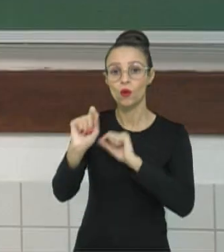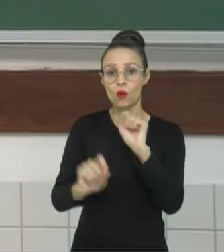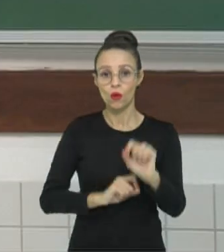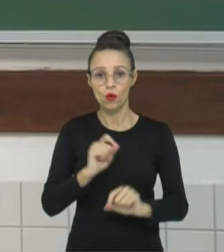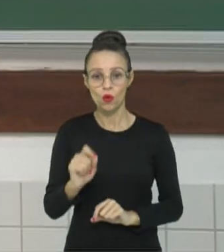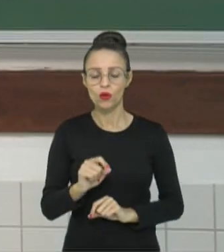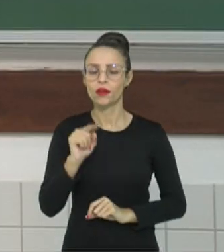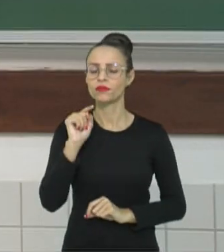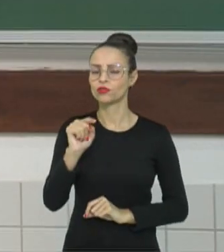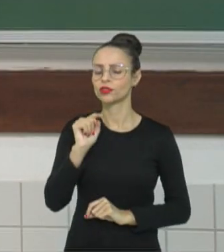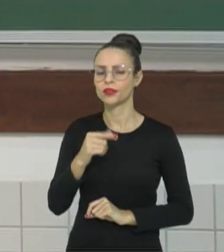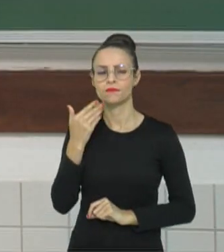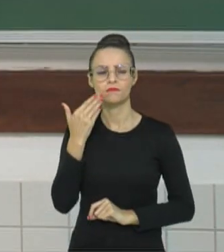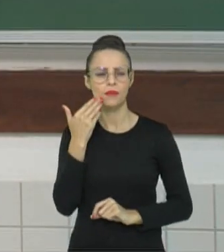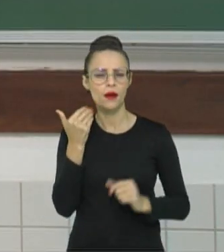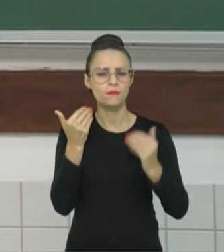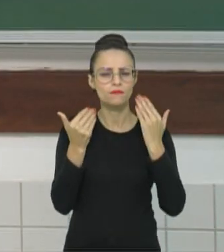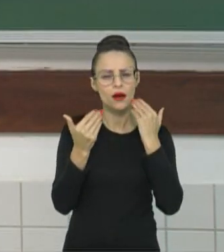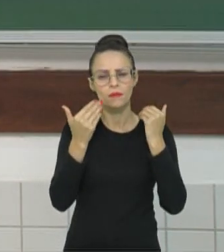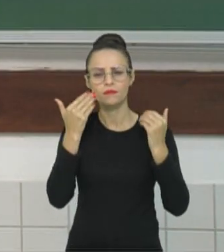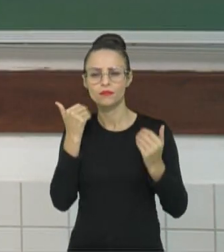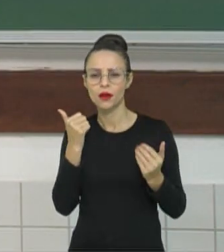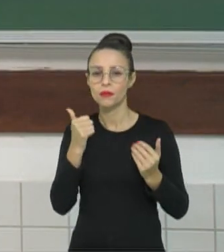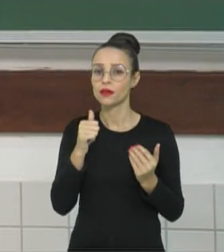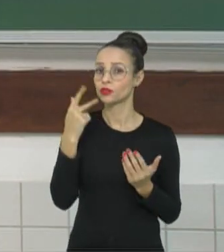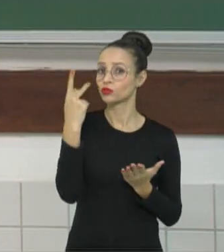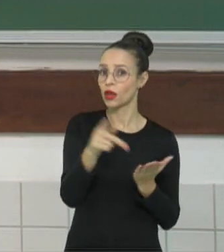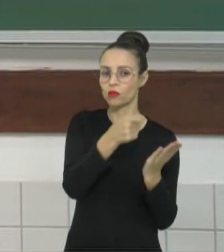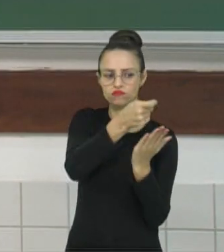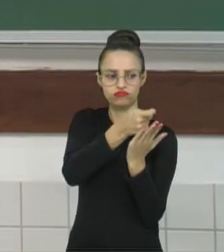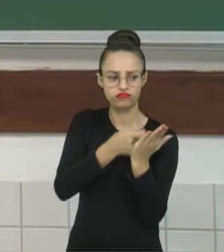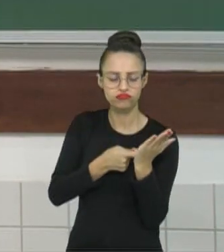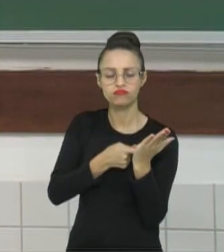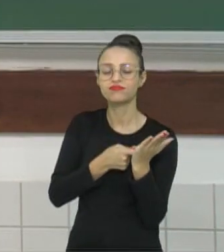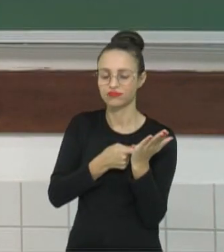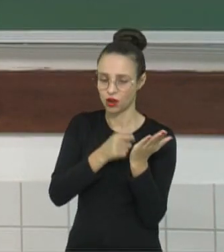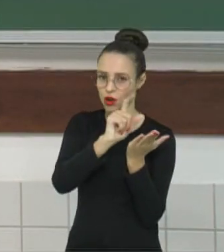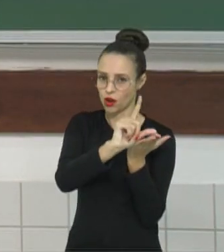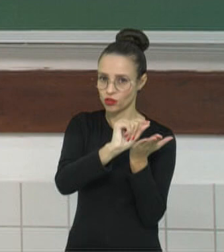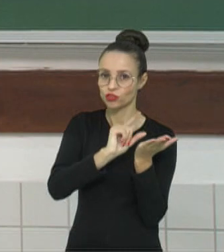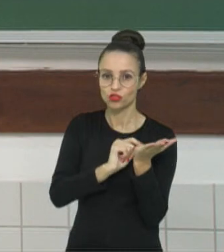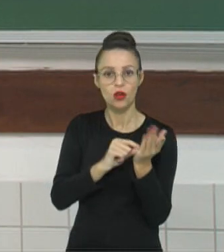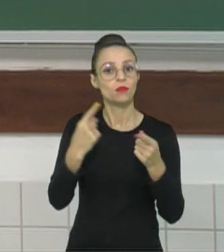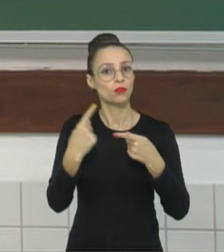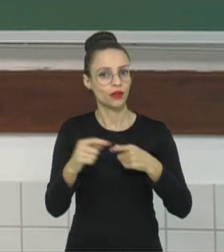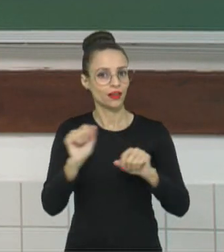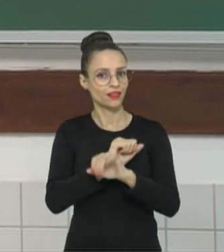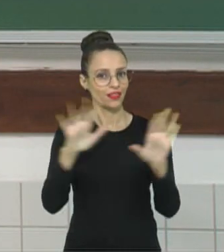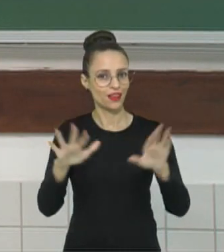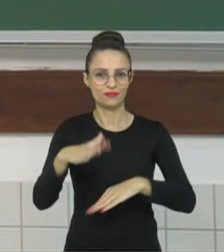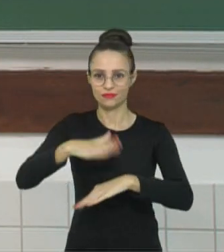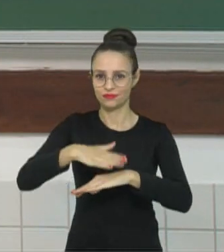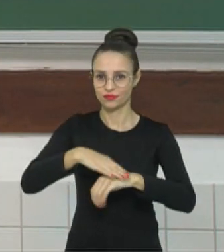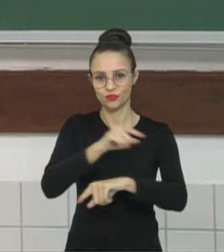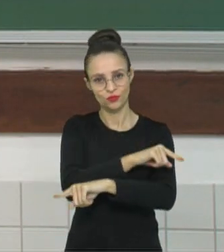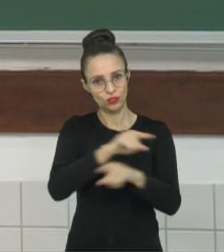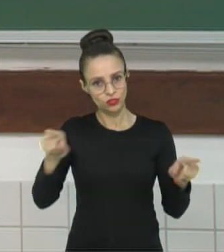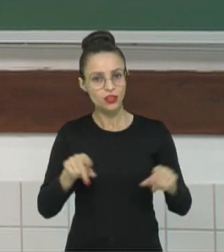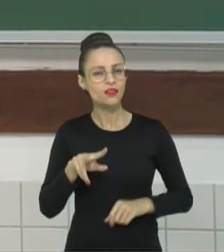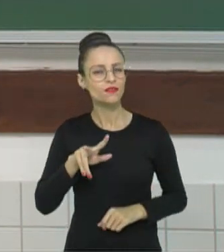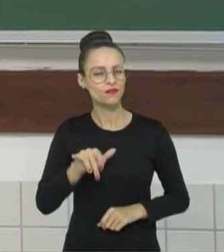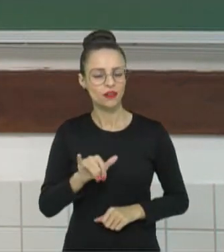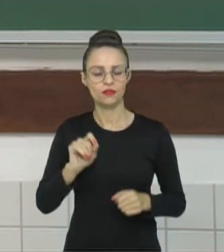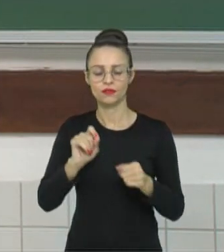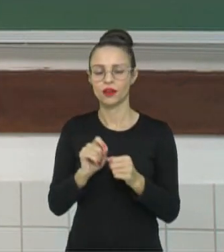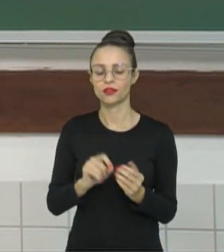Para alimentar ali o nosso artigo de opinião. Porque é claro que nós vamos fazer um artigo de